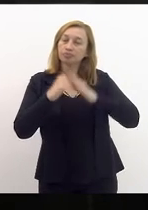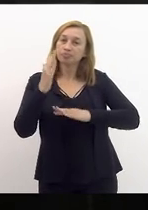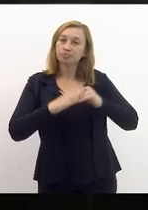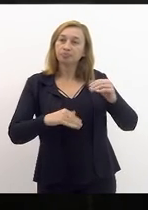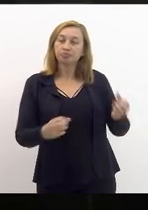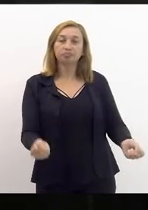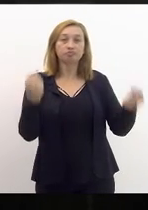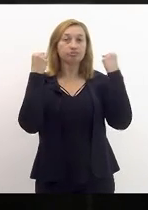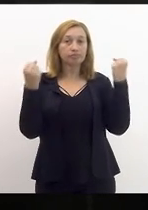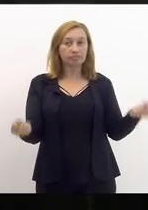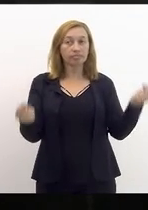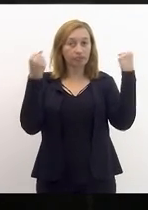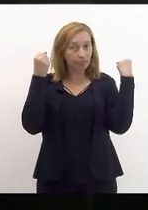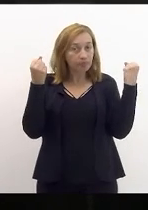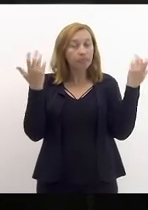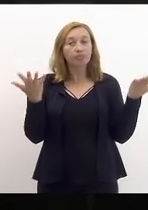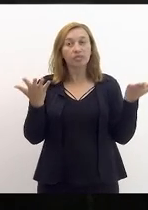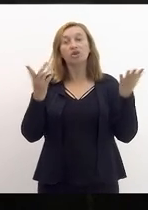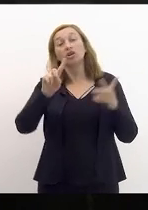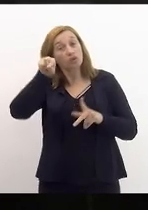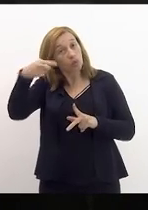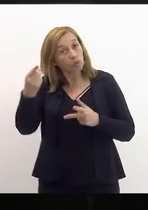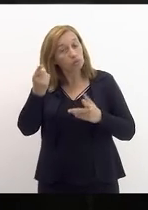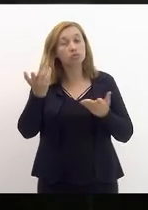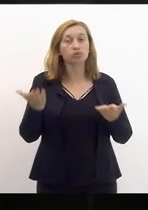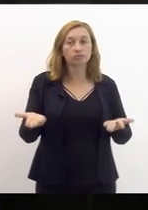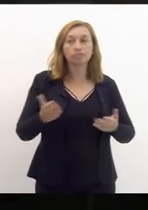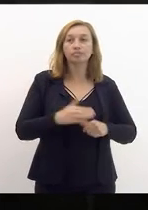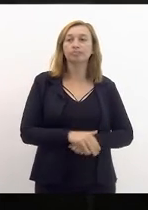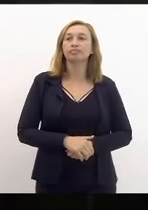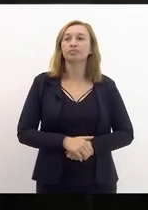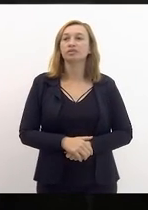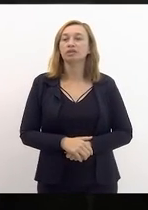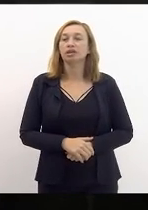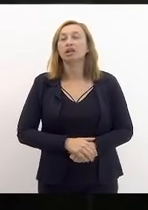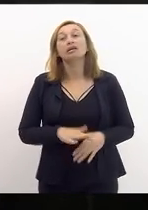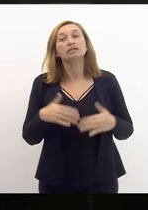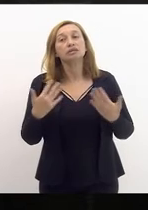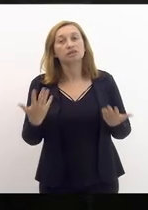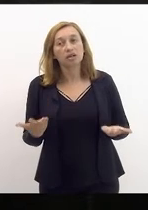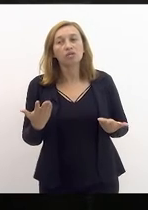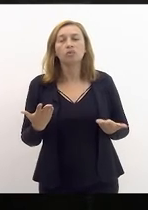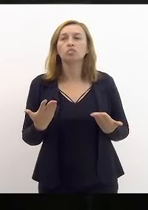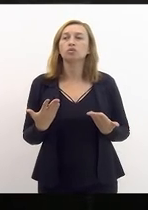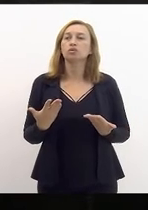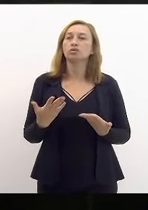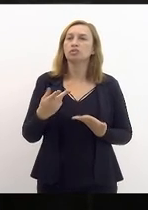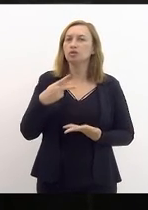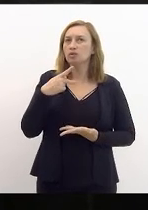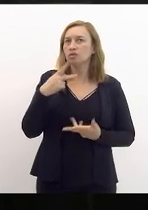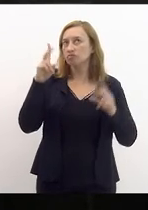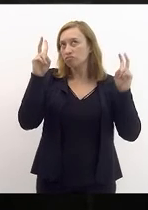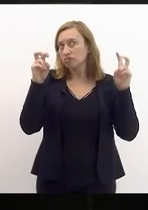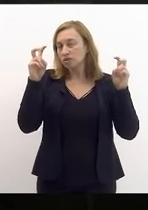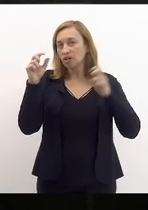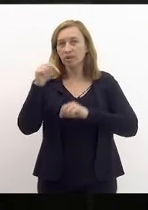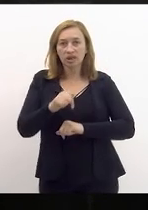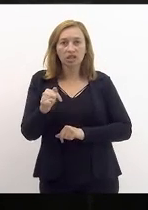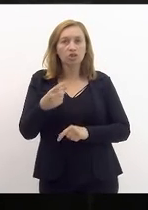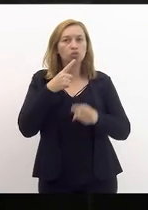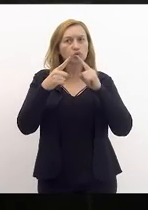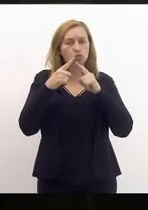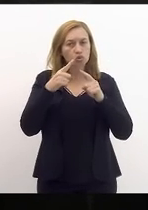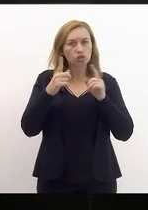física e tantos outros então nós estamos trazendo esse sistema aqui